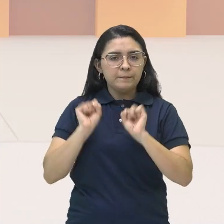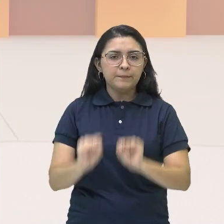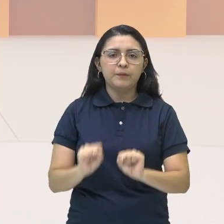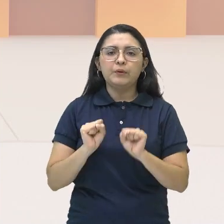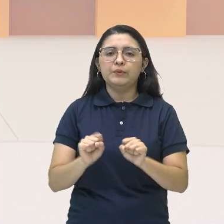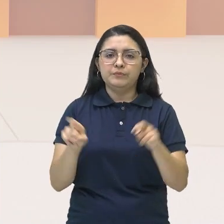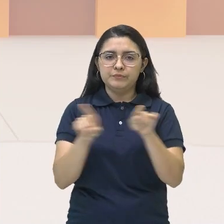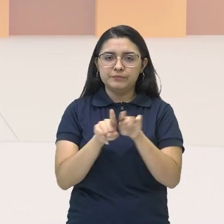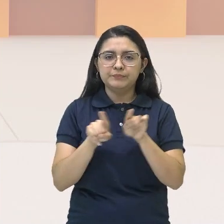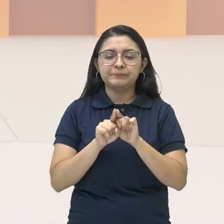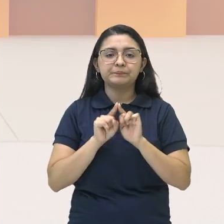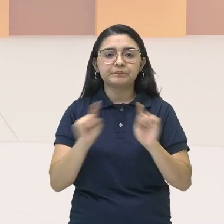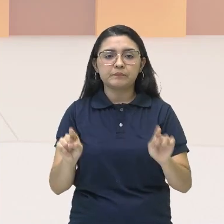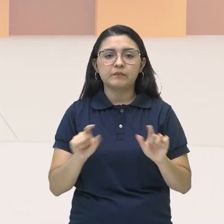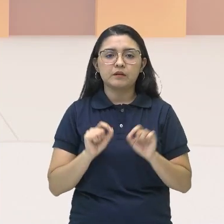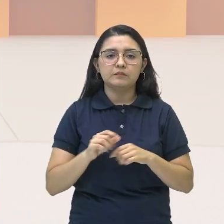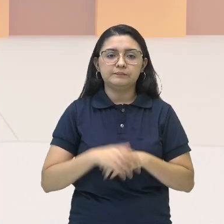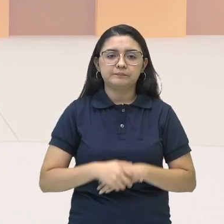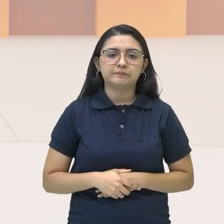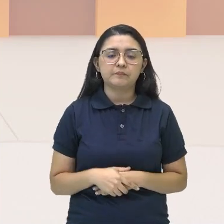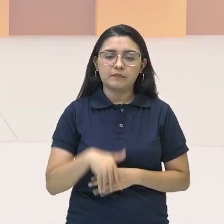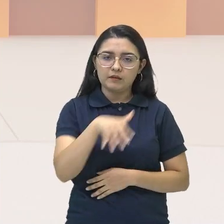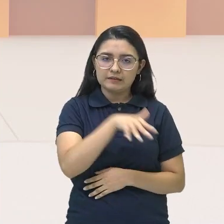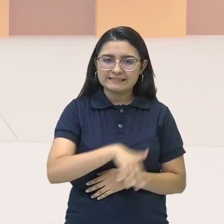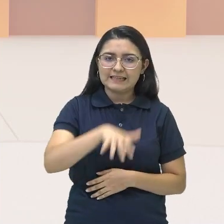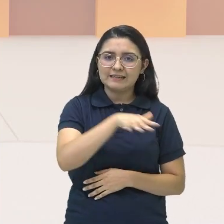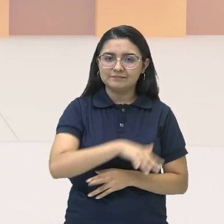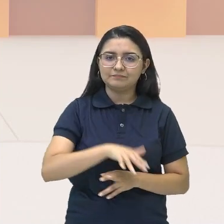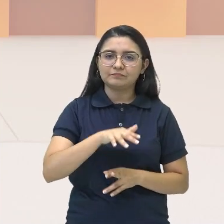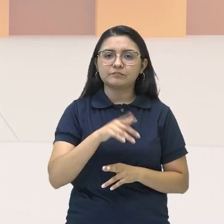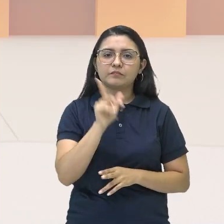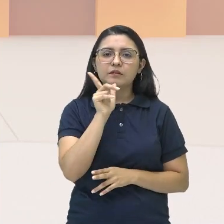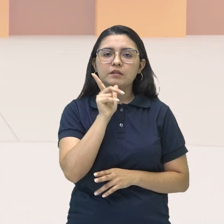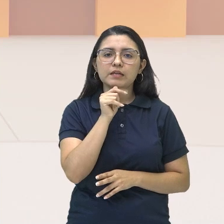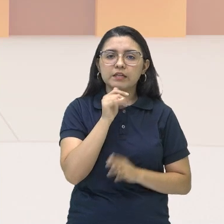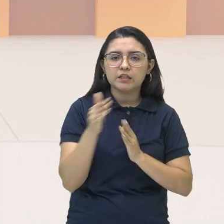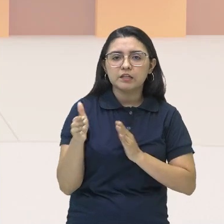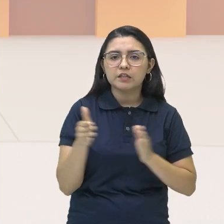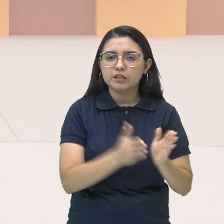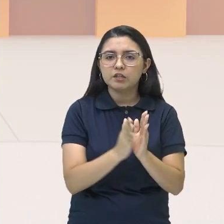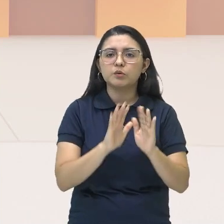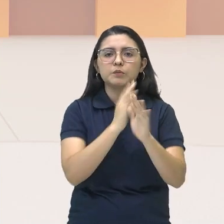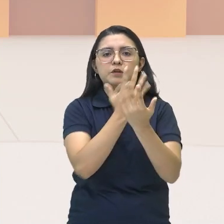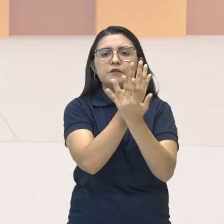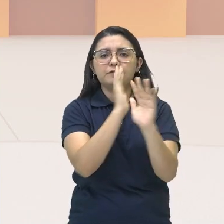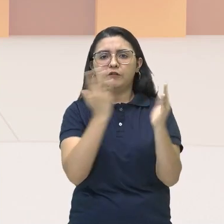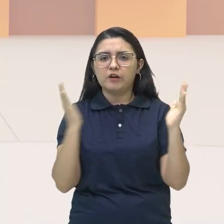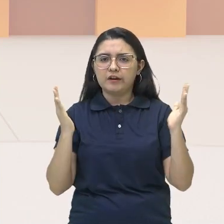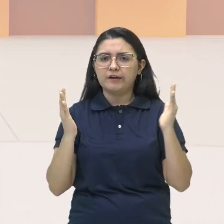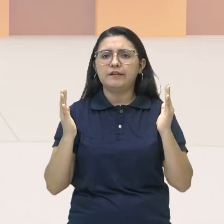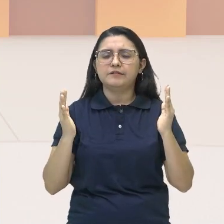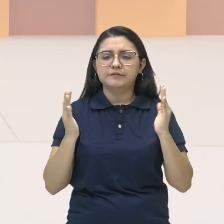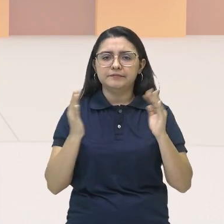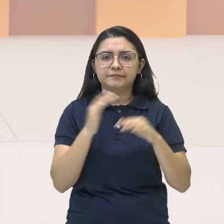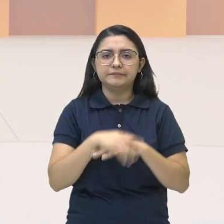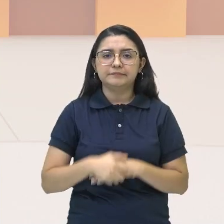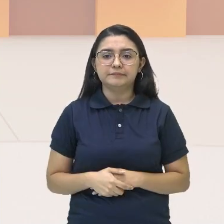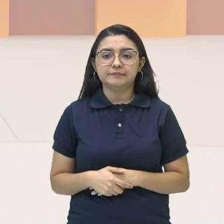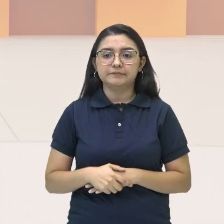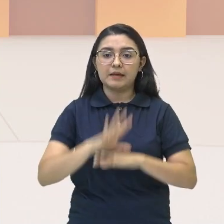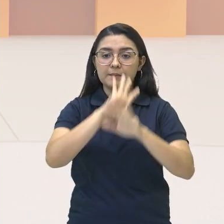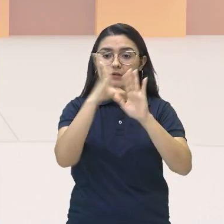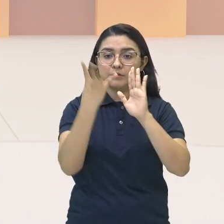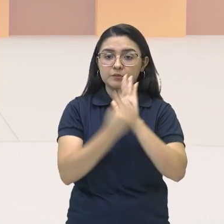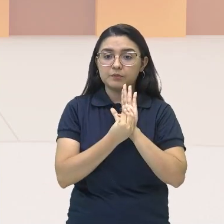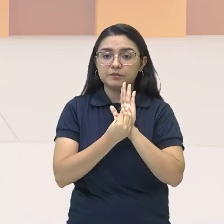vender, né? Mas ele se encontra aí nesse campo, né? Nessa área, né? Do rio, né? Nas várzeas da Amazônia,